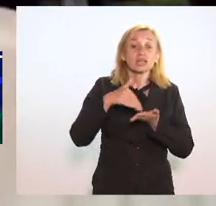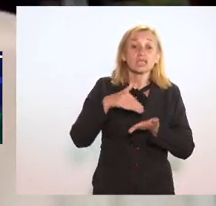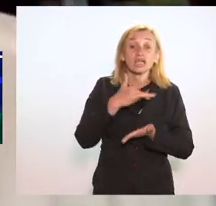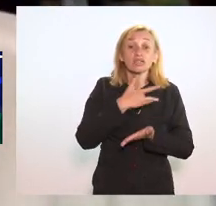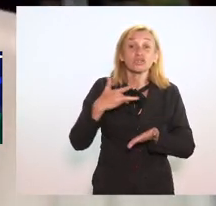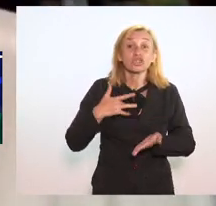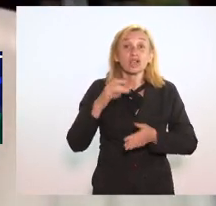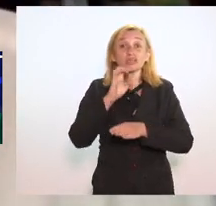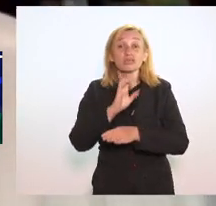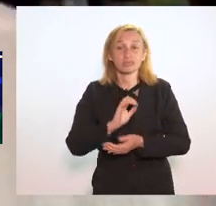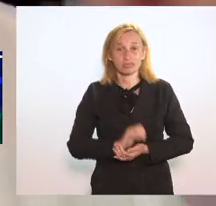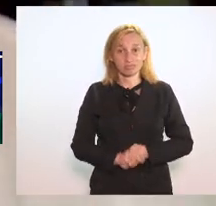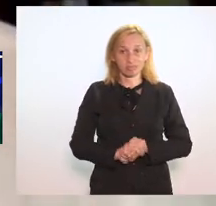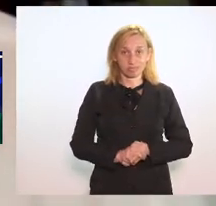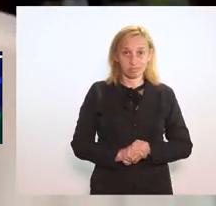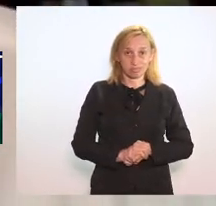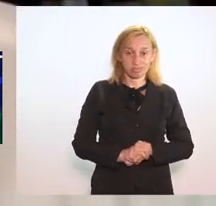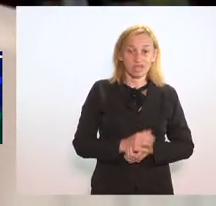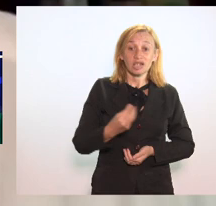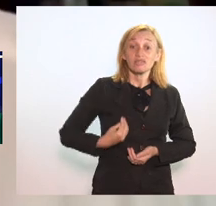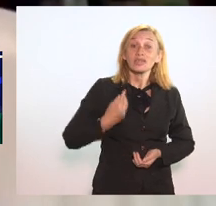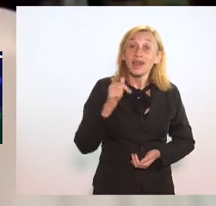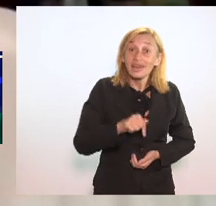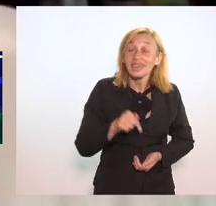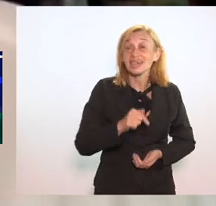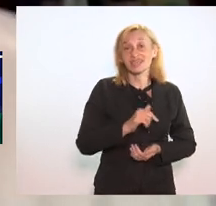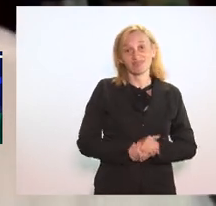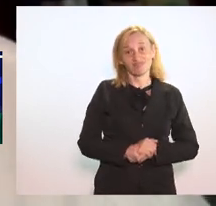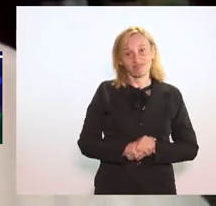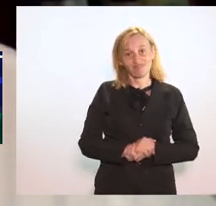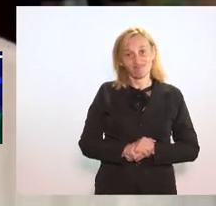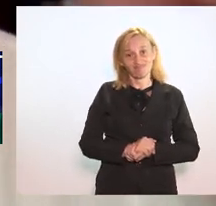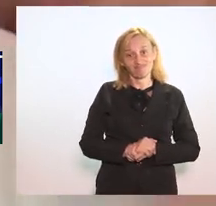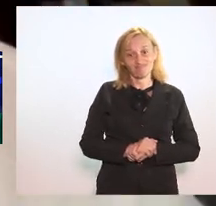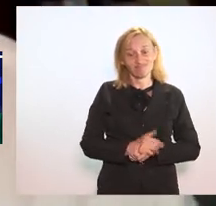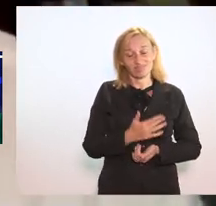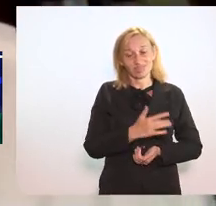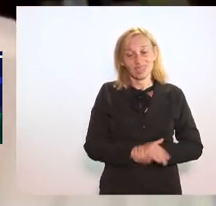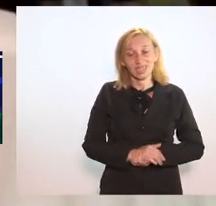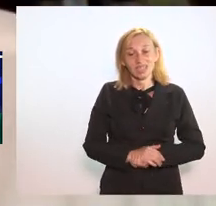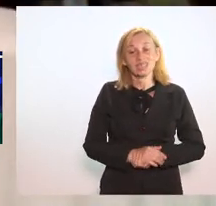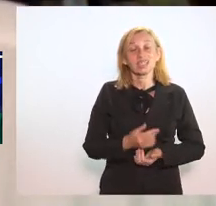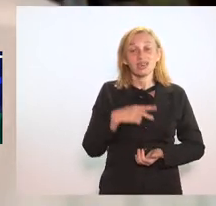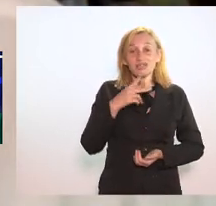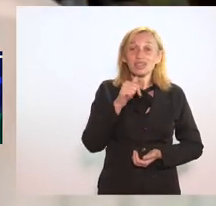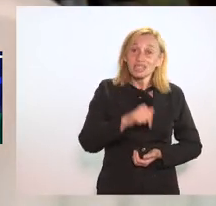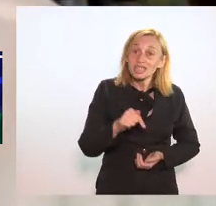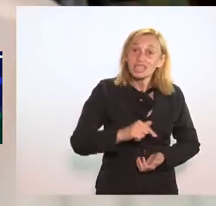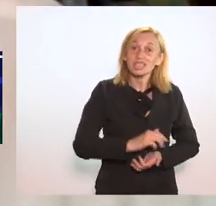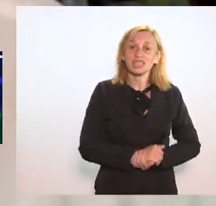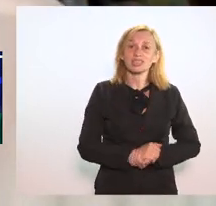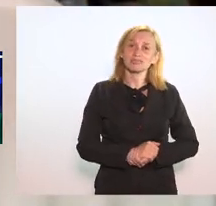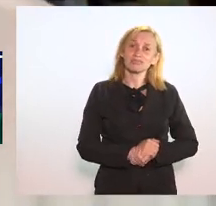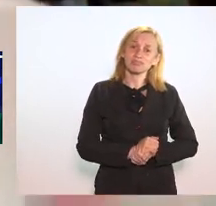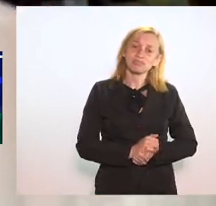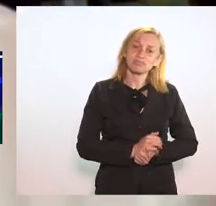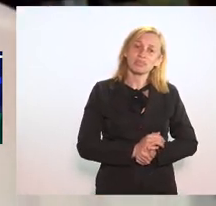saúde do estado ele que tem que tá aqui nesse debate ele que tem que estar exercendo seu protagonismo